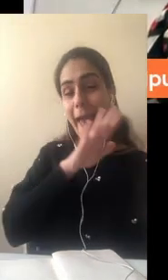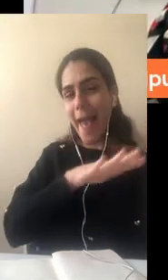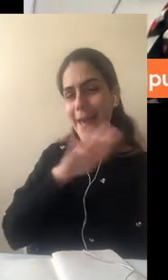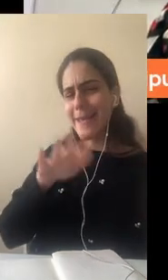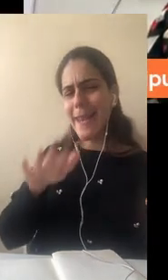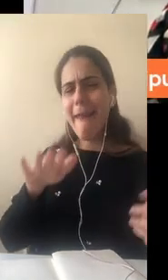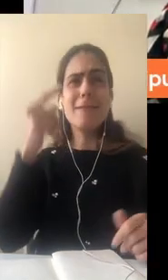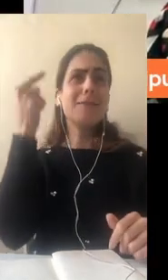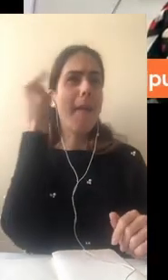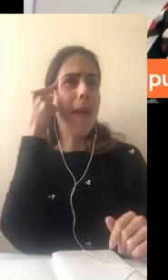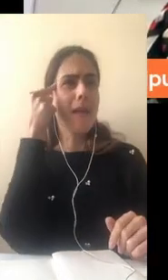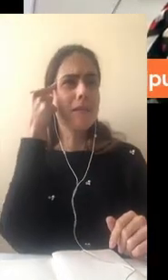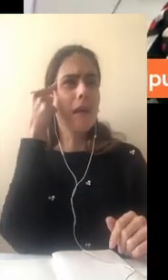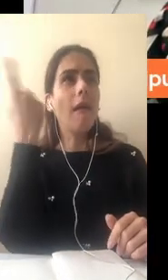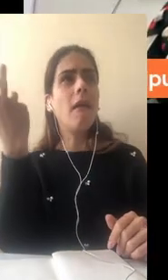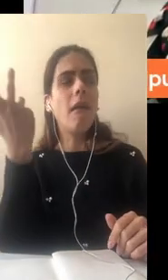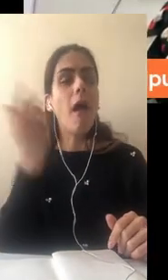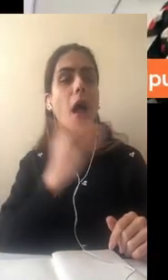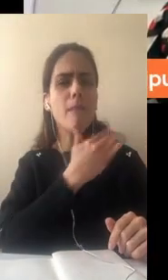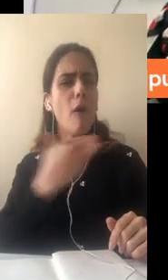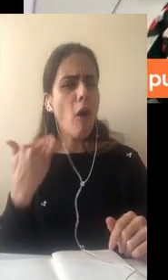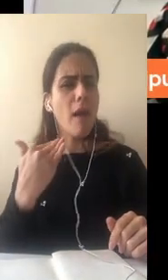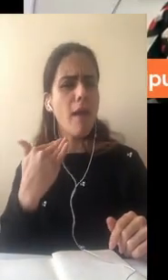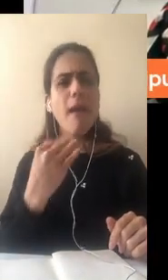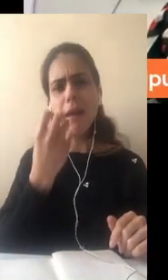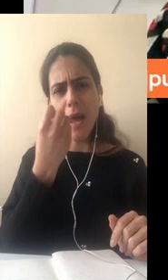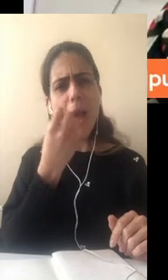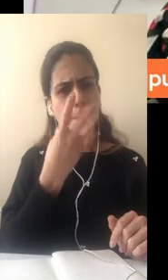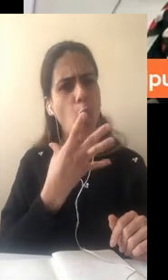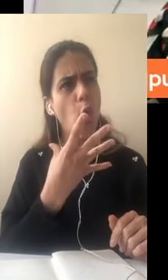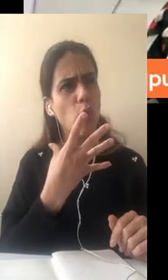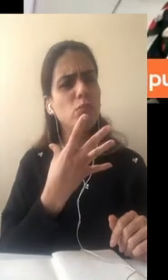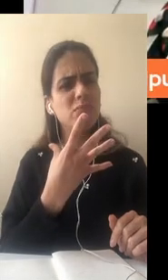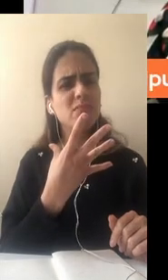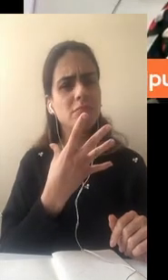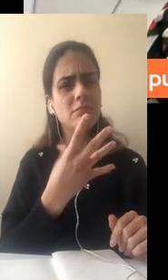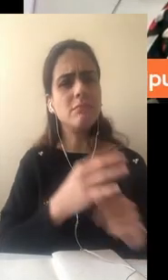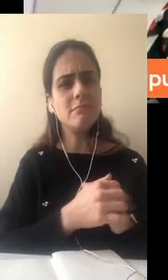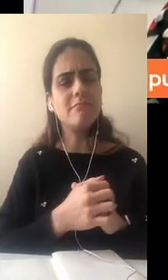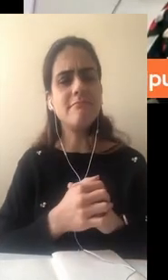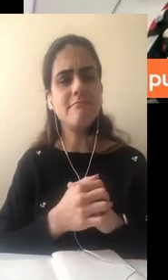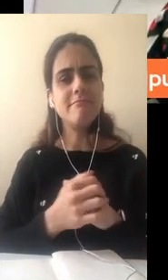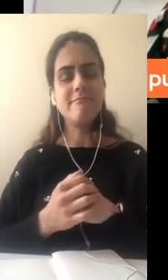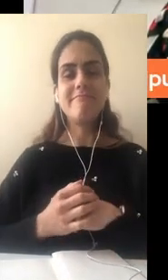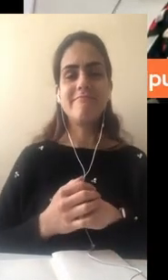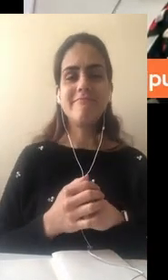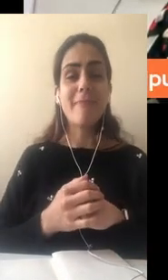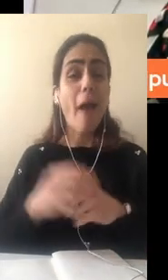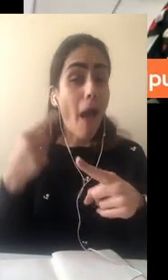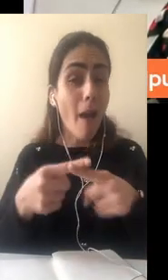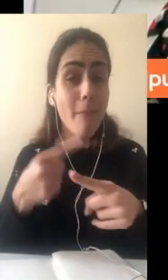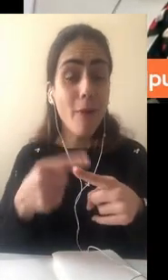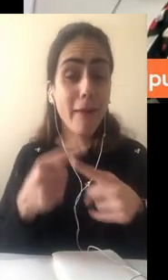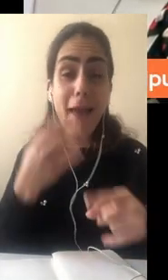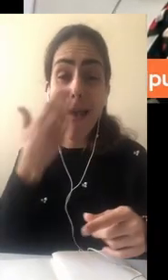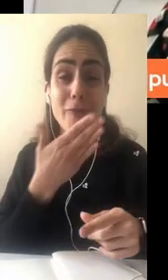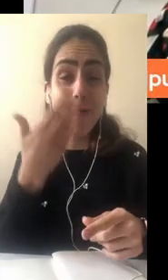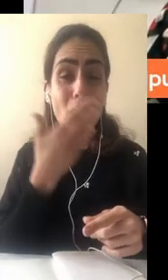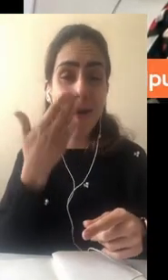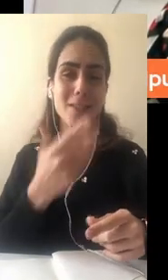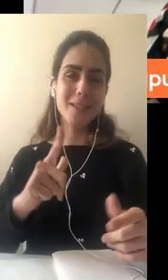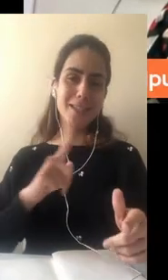positiva entre a morte, o que é mórbido, o que é nocivo, o que não é